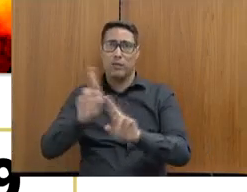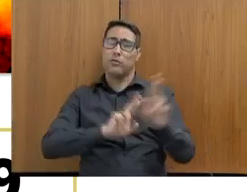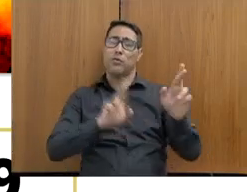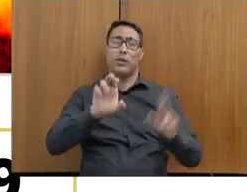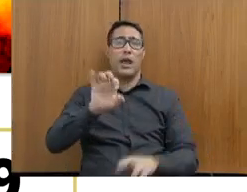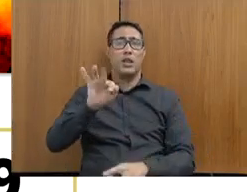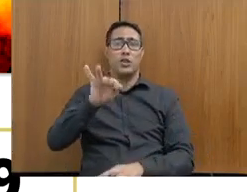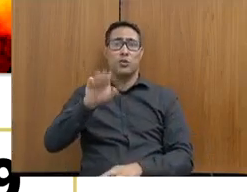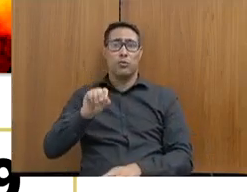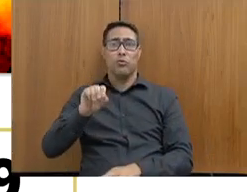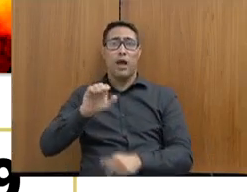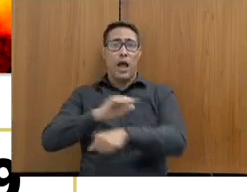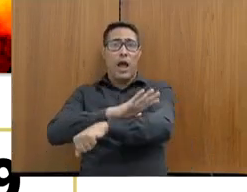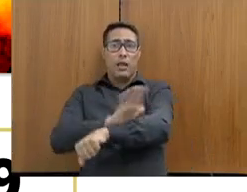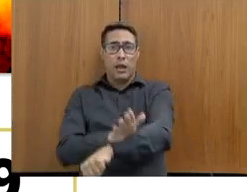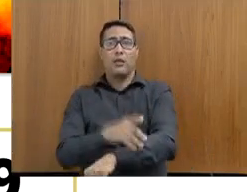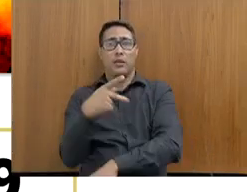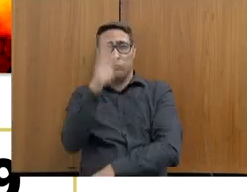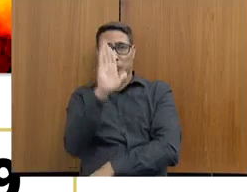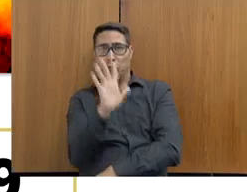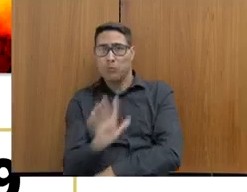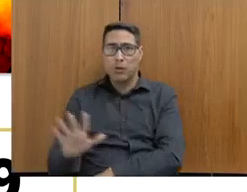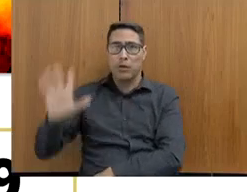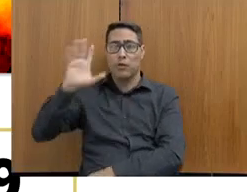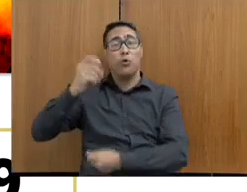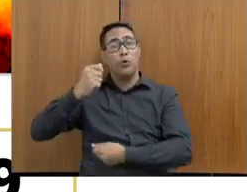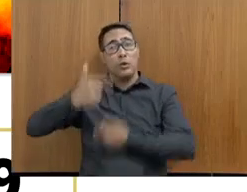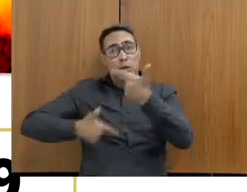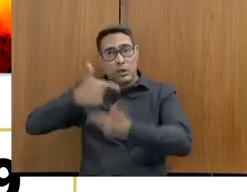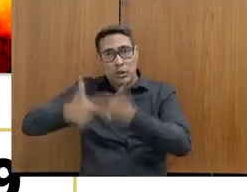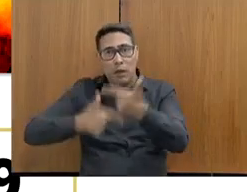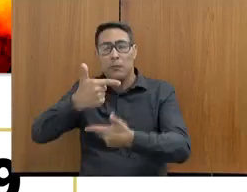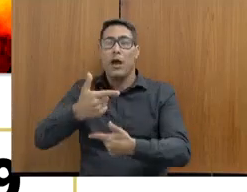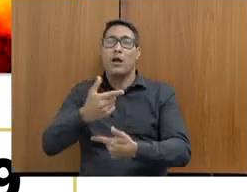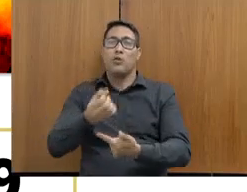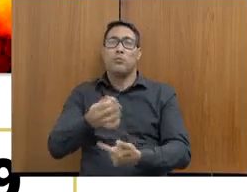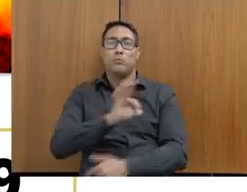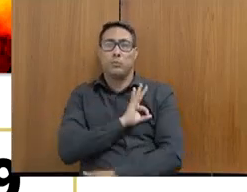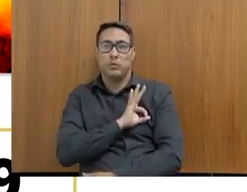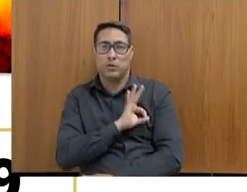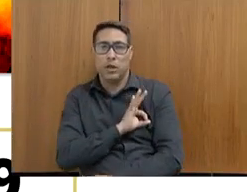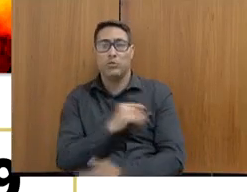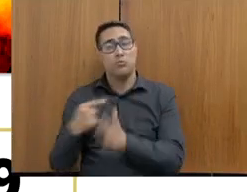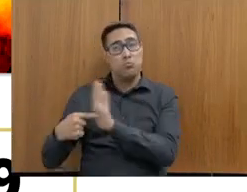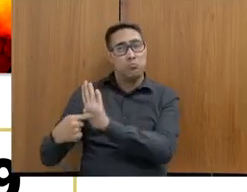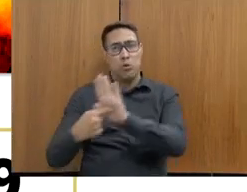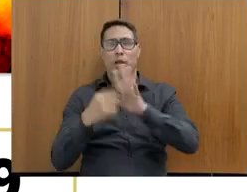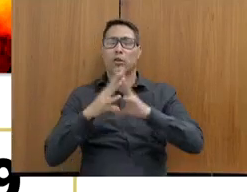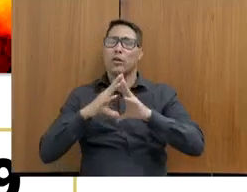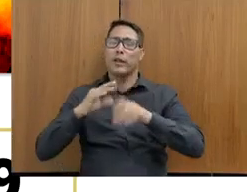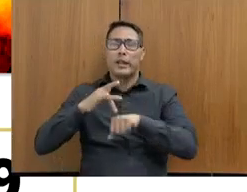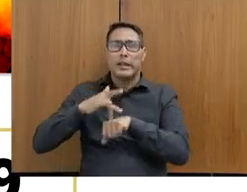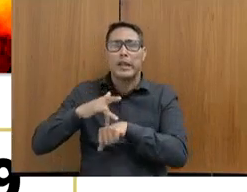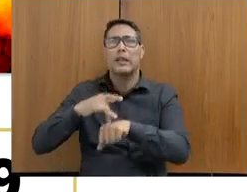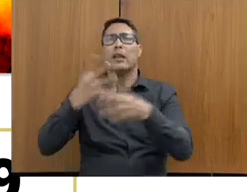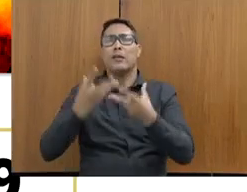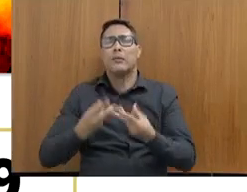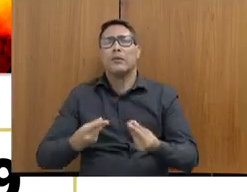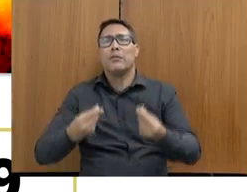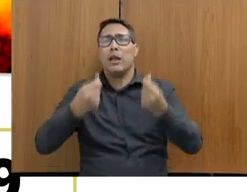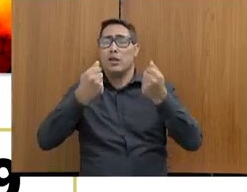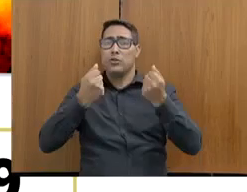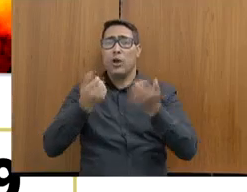no Brasil e atuação policial demonstrando a nossa sensibilidade em relação ao atendimento qualificado